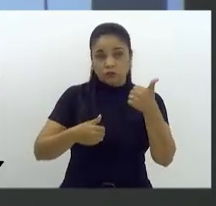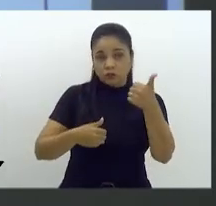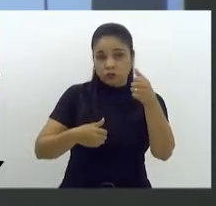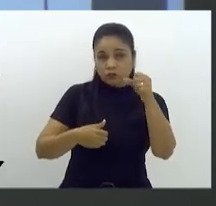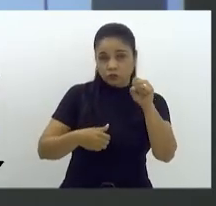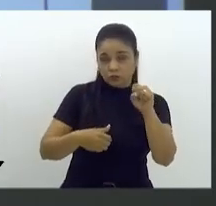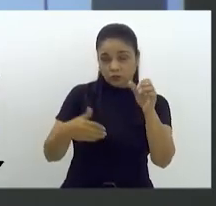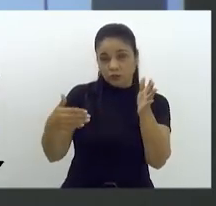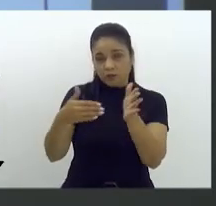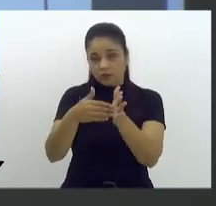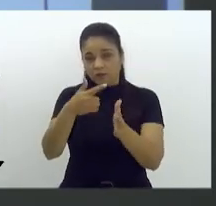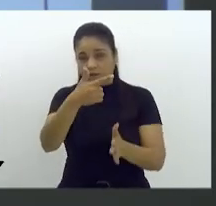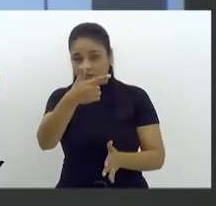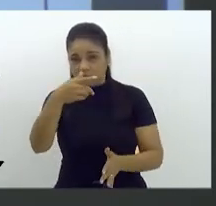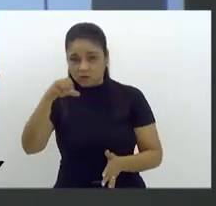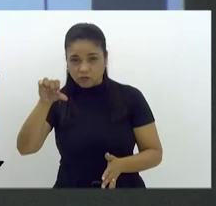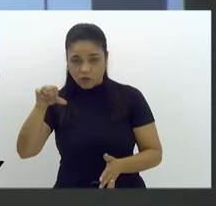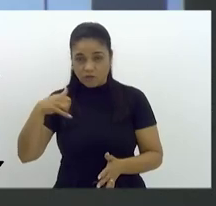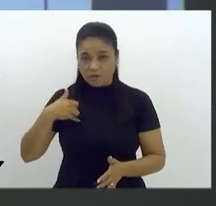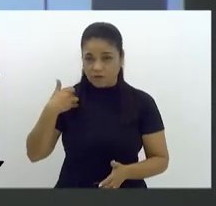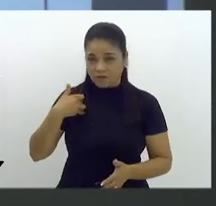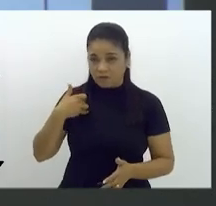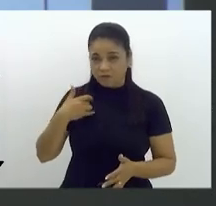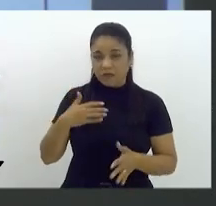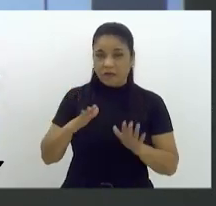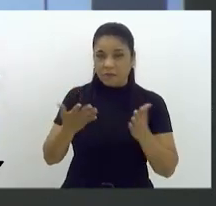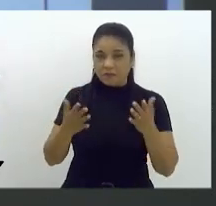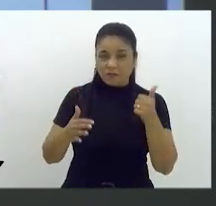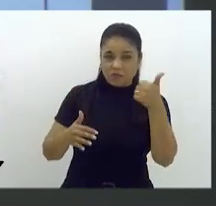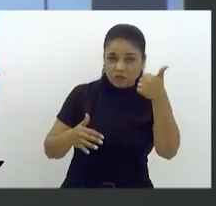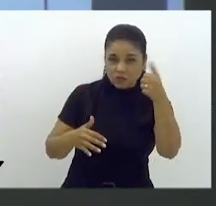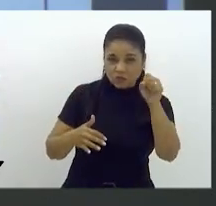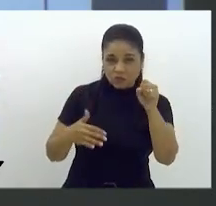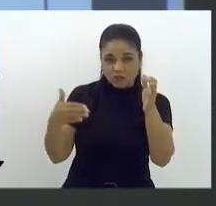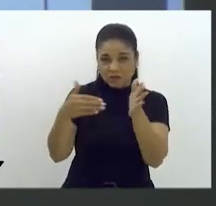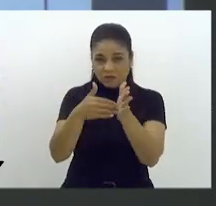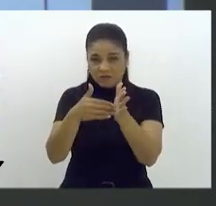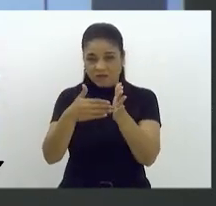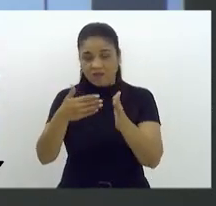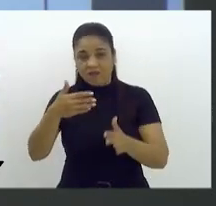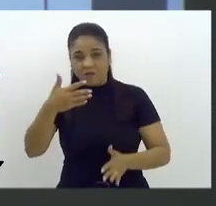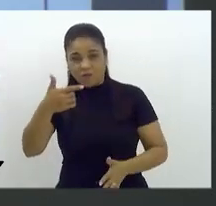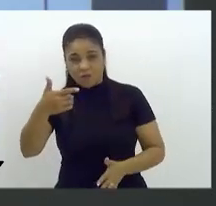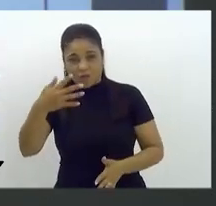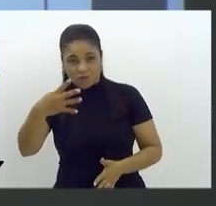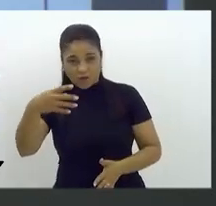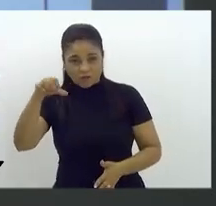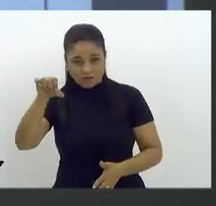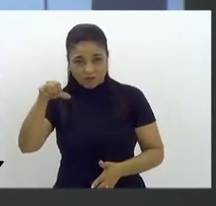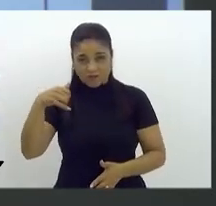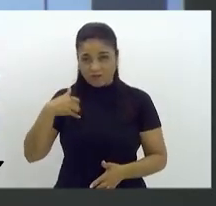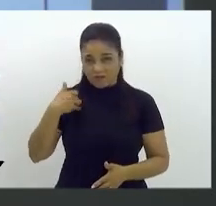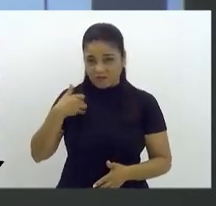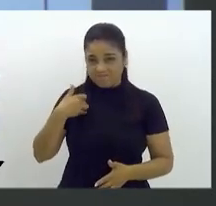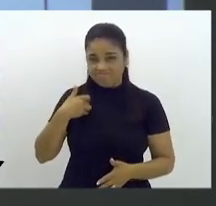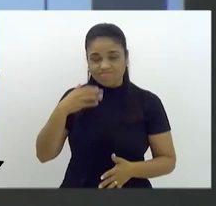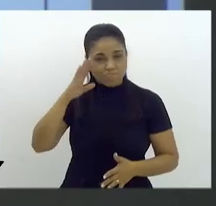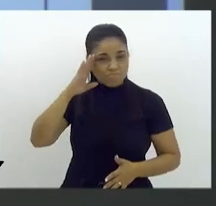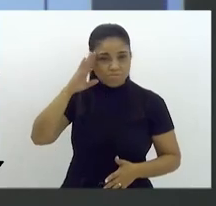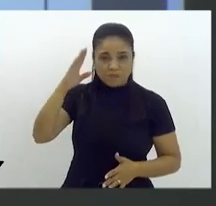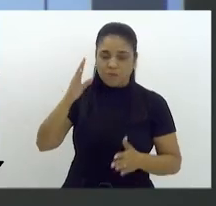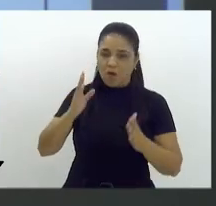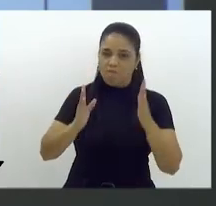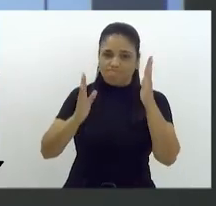a 29 anos mas entre 18 e 49 anos é a faixa etária principal e que as mulheres são vítimas de violência